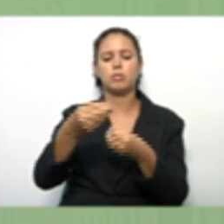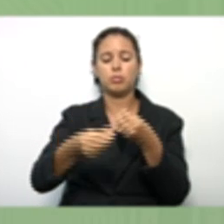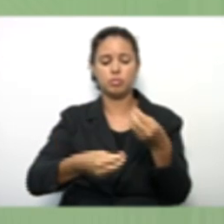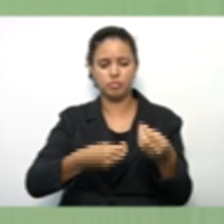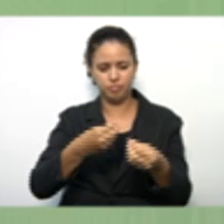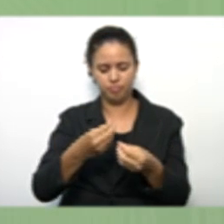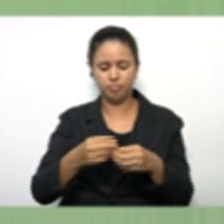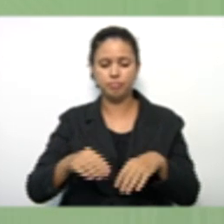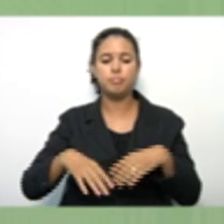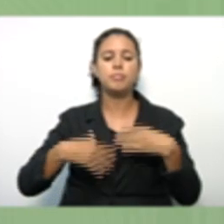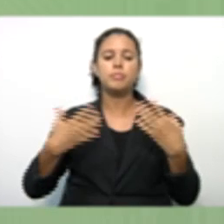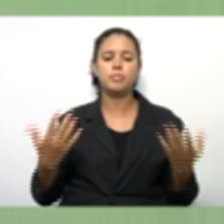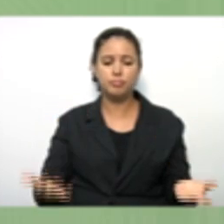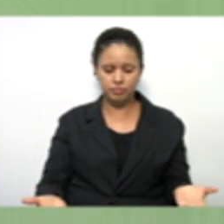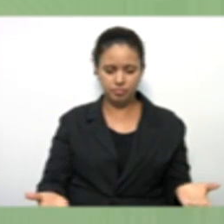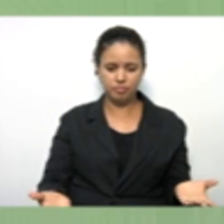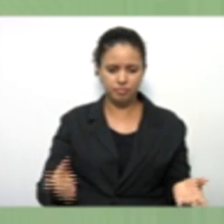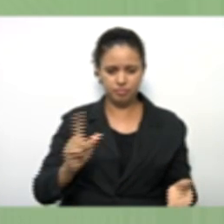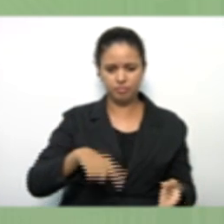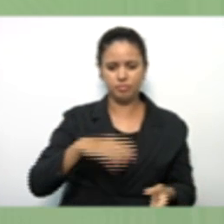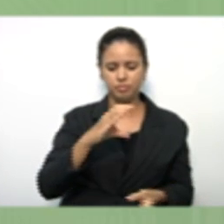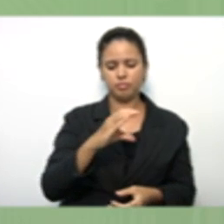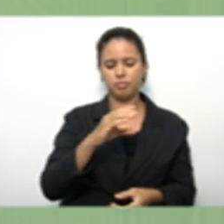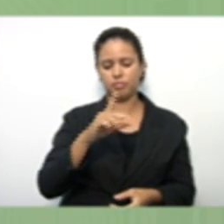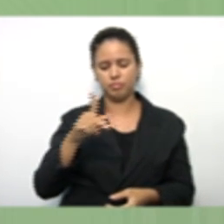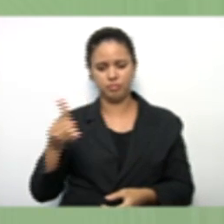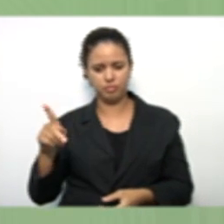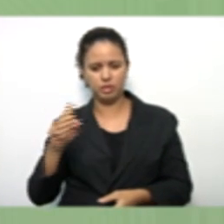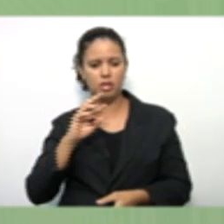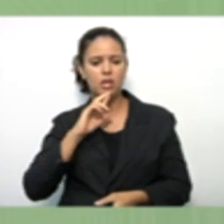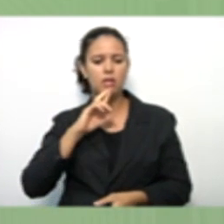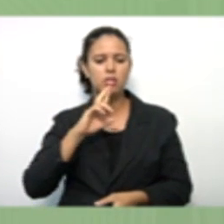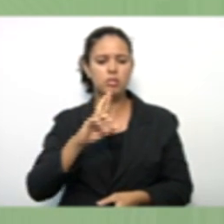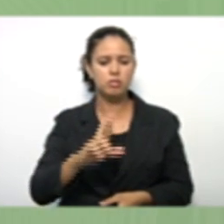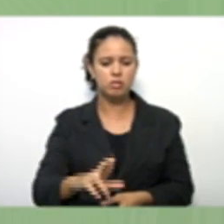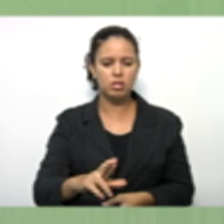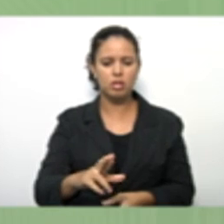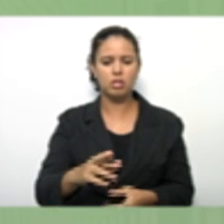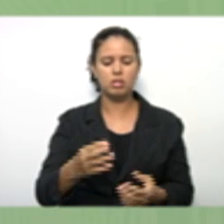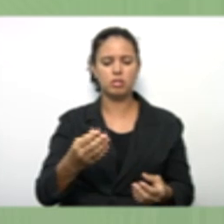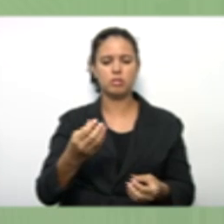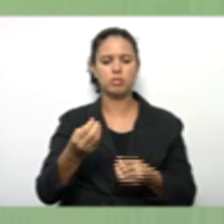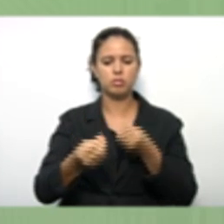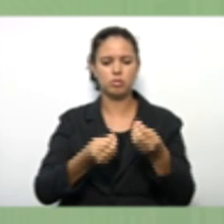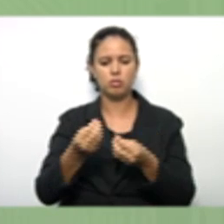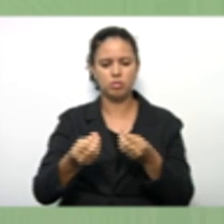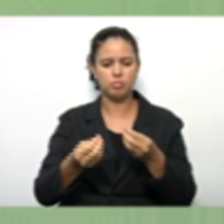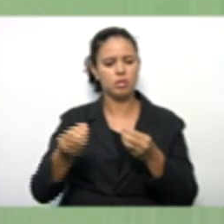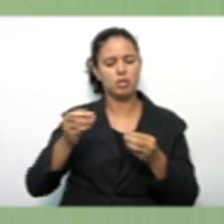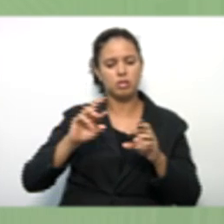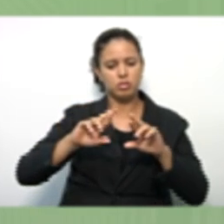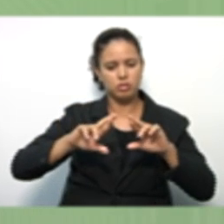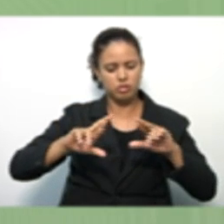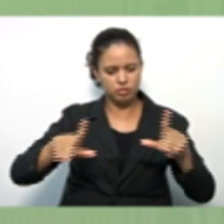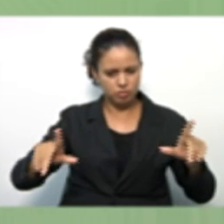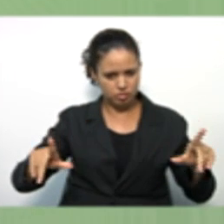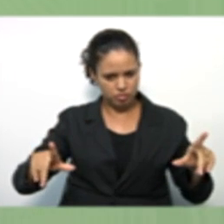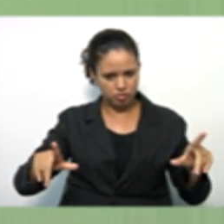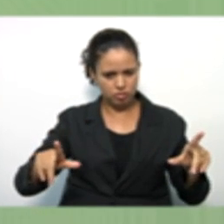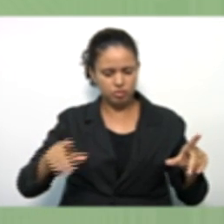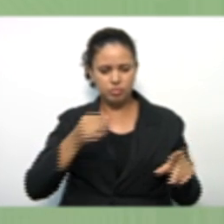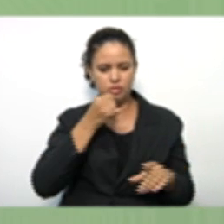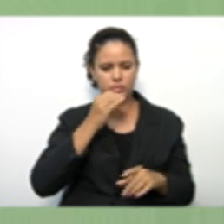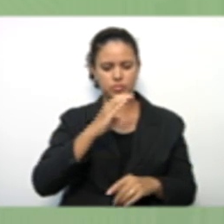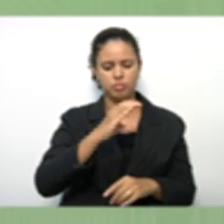nas cooperativas, o resultado das operações corresponde à diferença entre o total de ingressos, as receitas